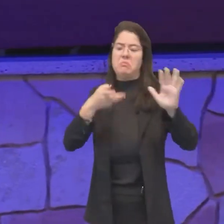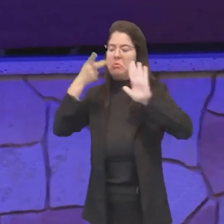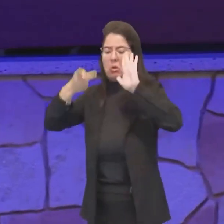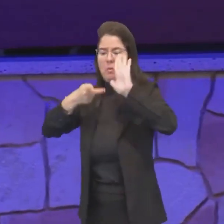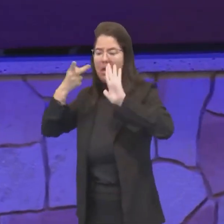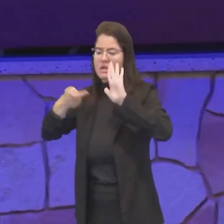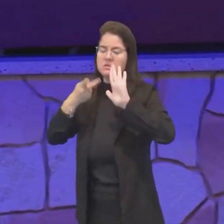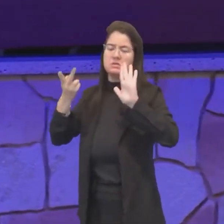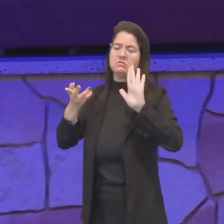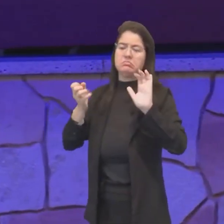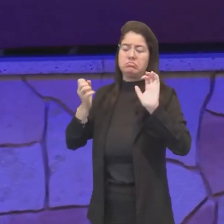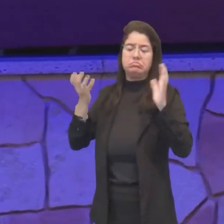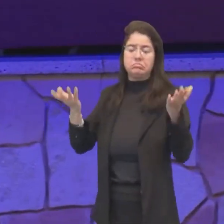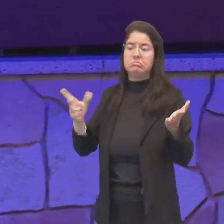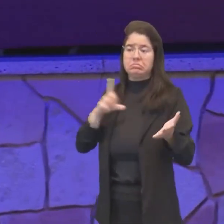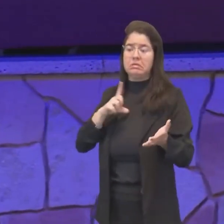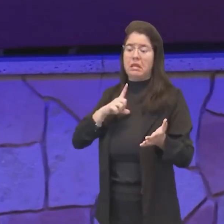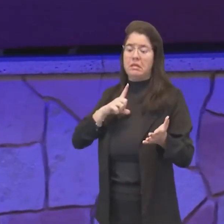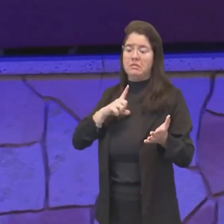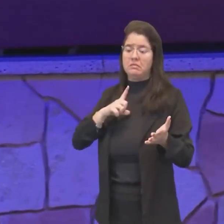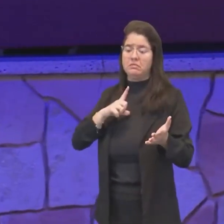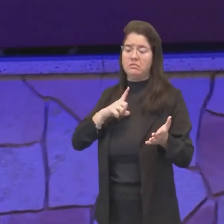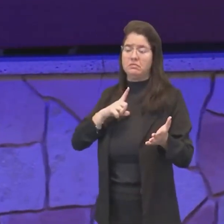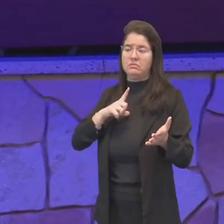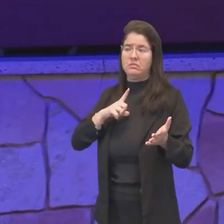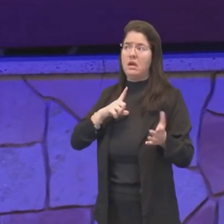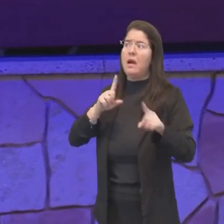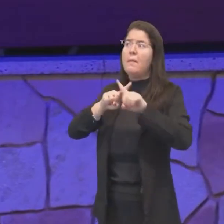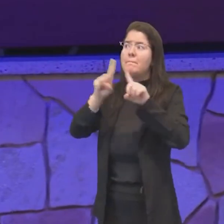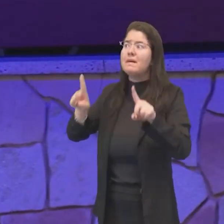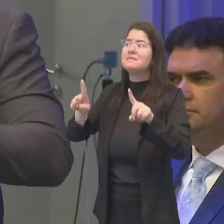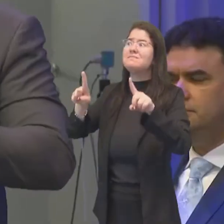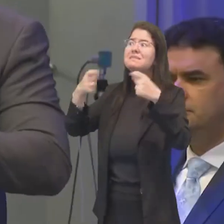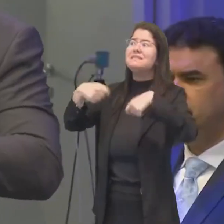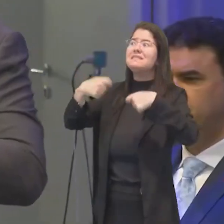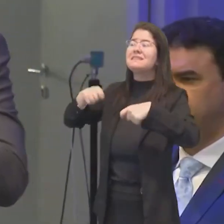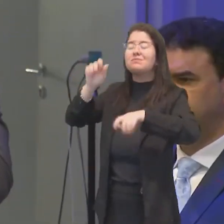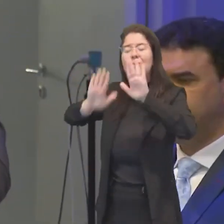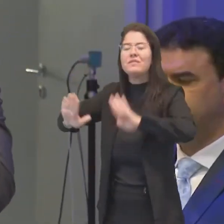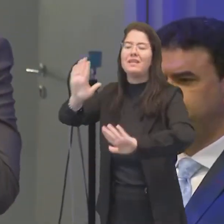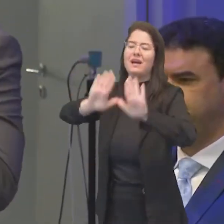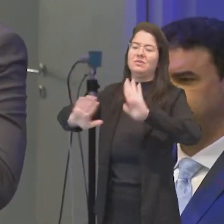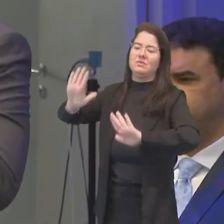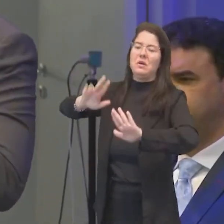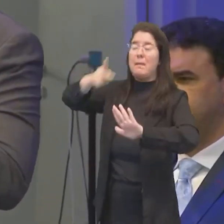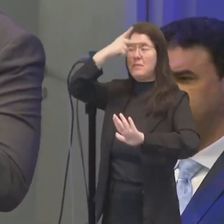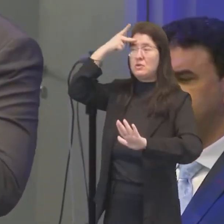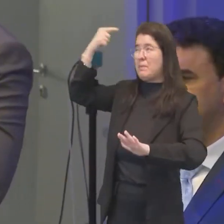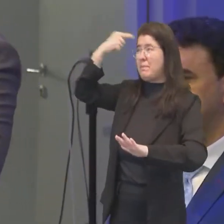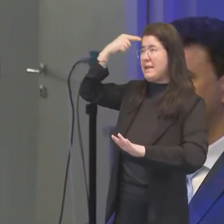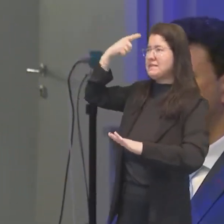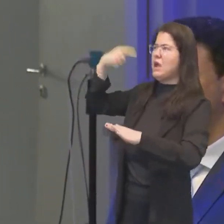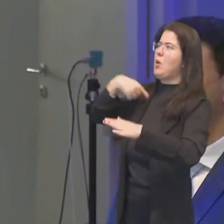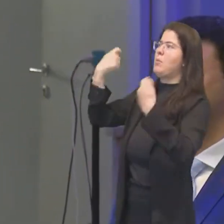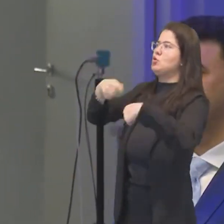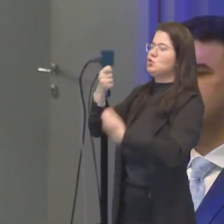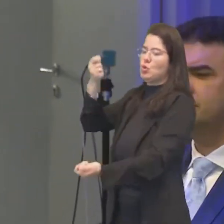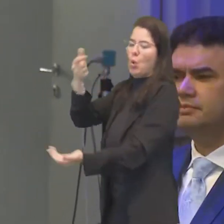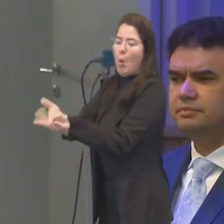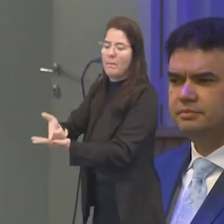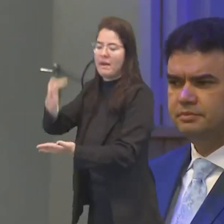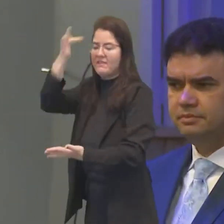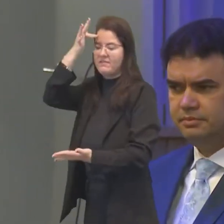E nesse sentido, muitas pessoas acham que pode comprar a fé. Paulo viveu isso. Quando Paulo expulsava demônios, quando Paulo curava as